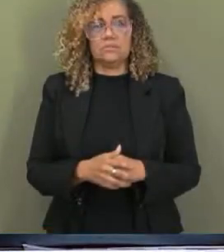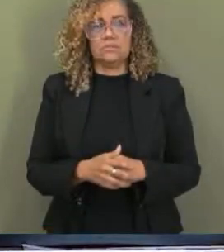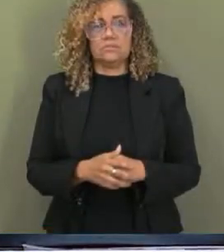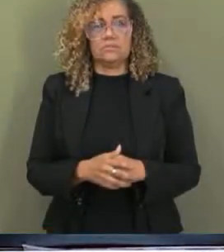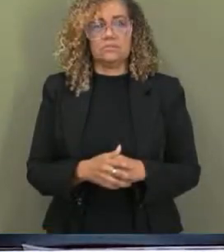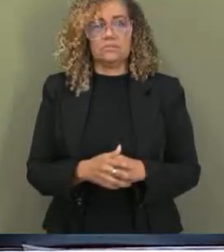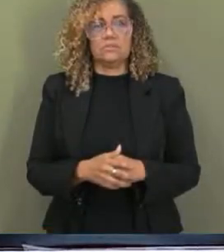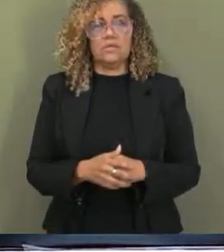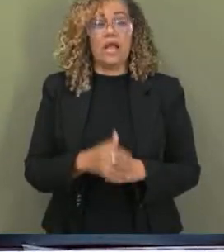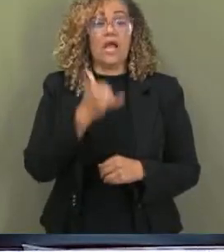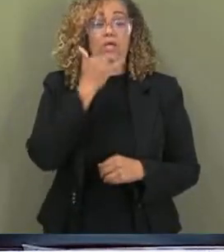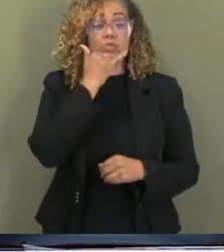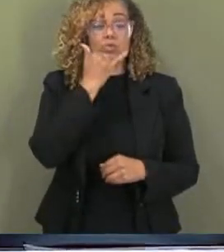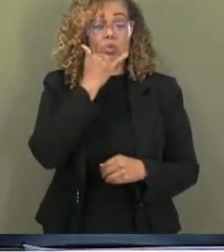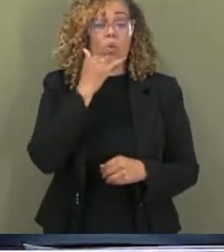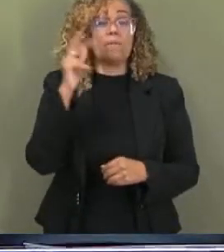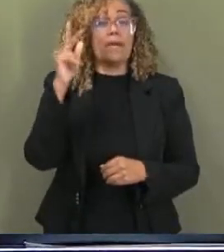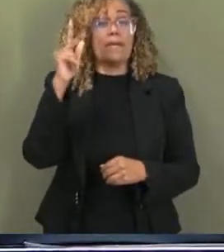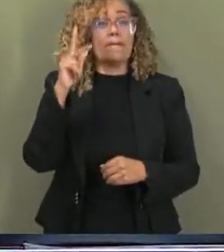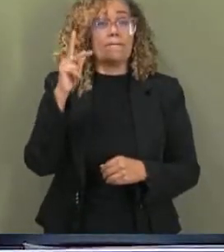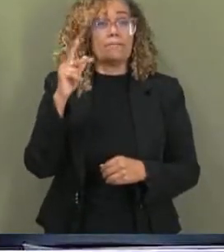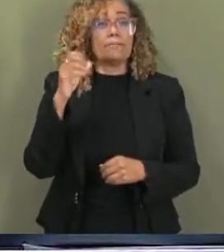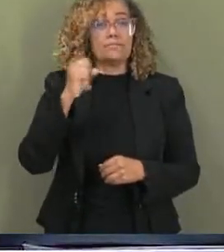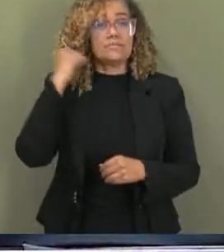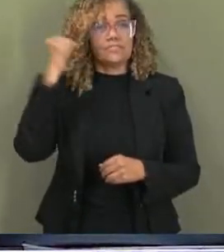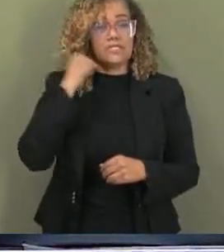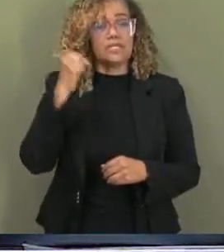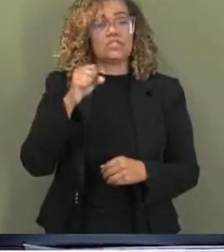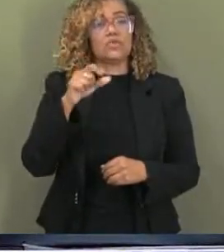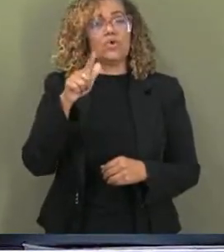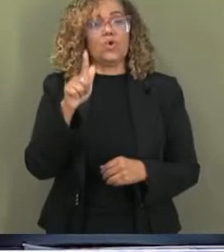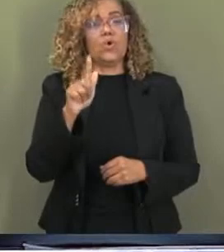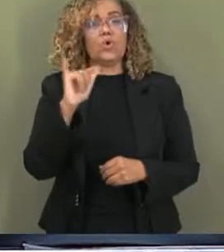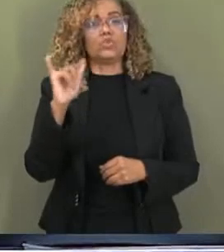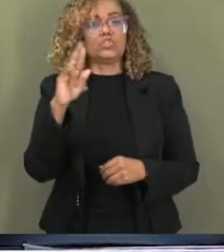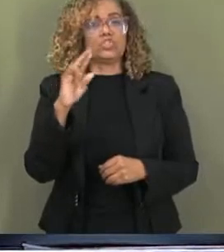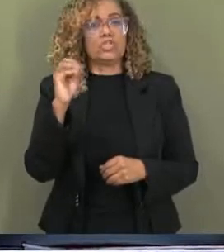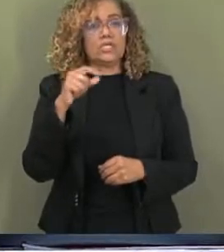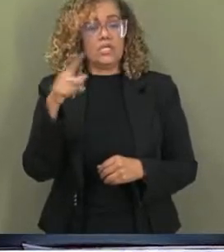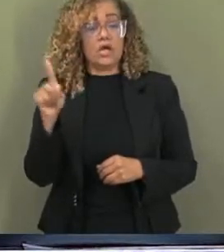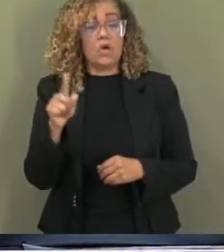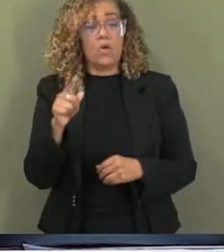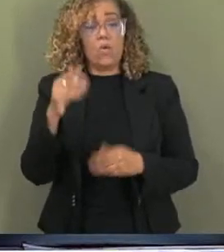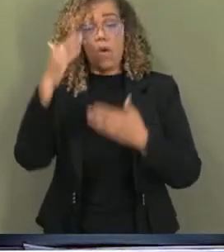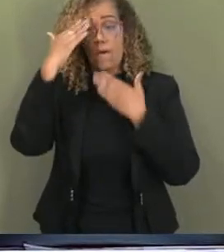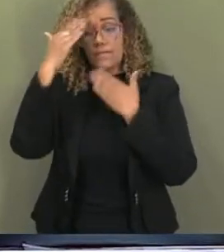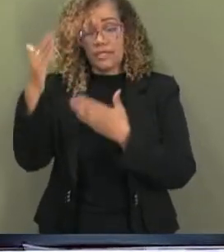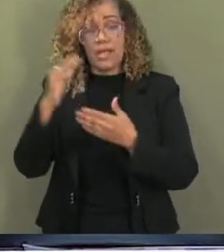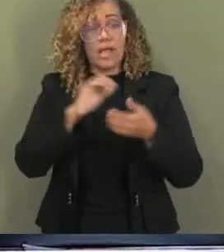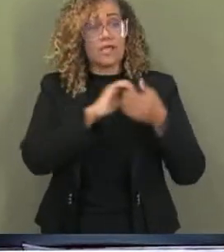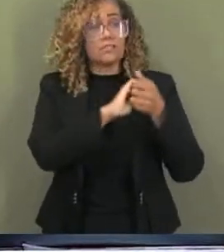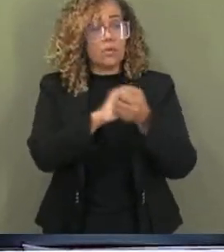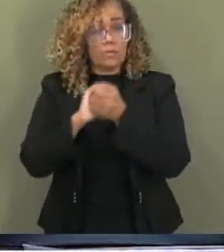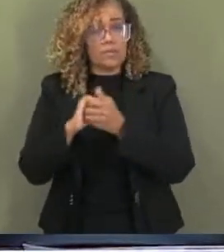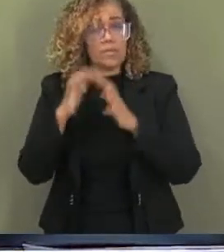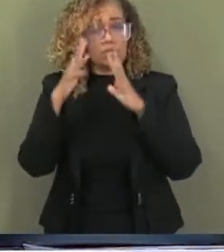Paz e bem, senhor presidente, senador Efraim Filho, a quem eu cumprimento todos da mesa,